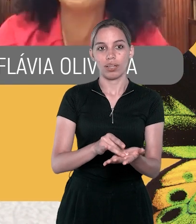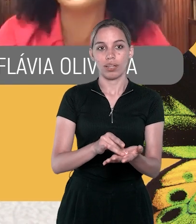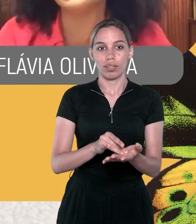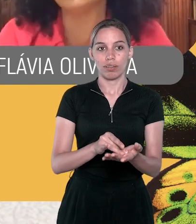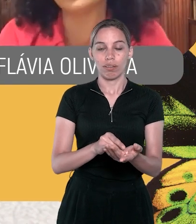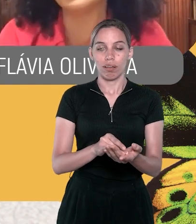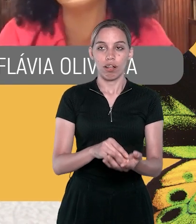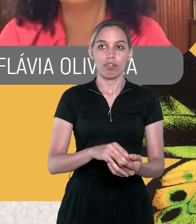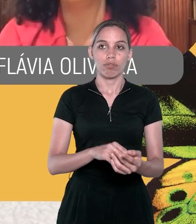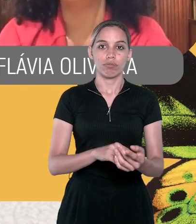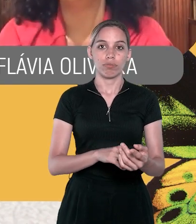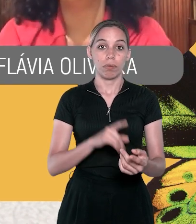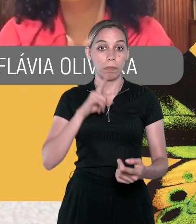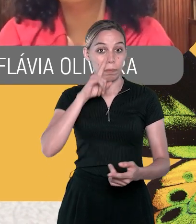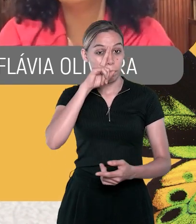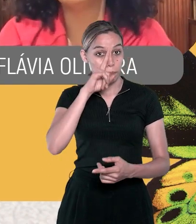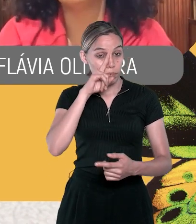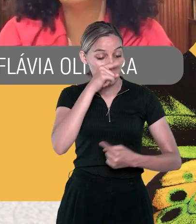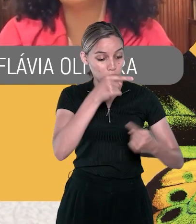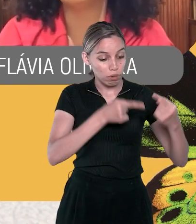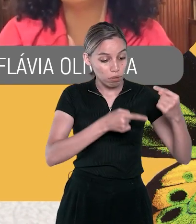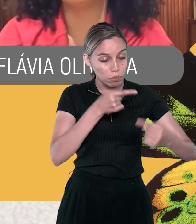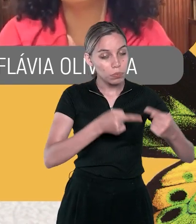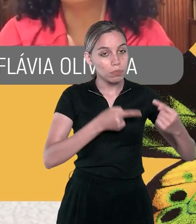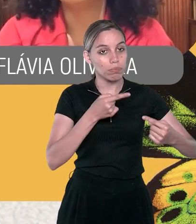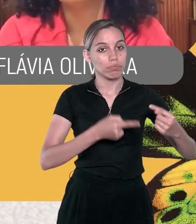violência política,